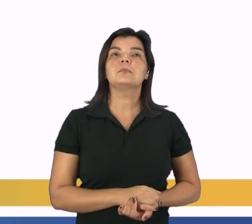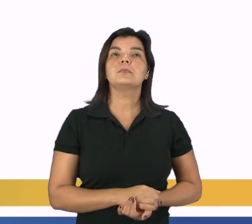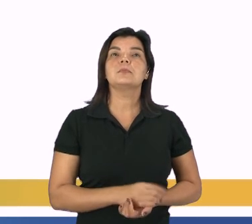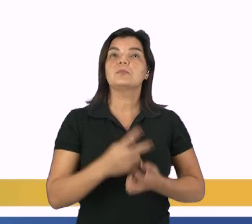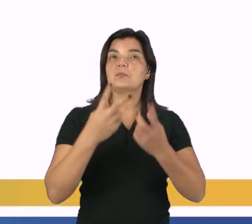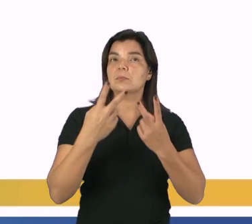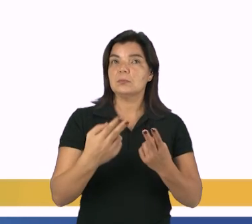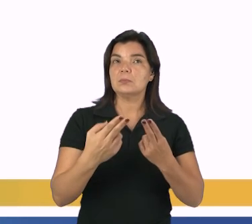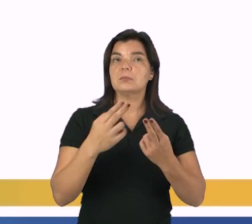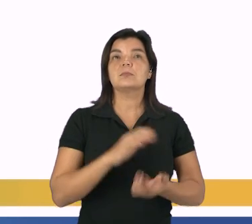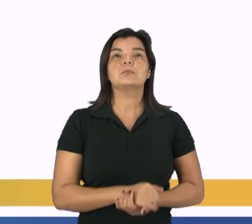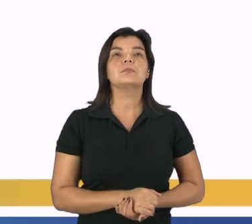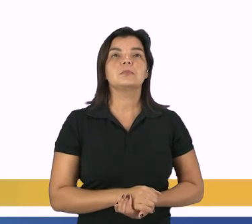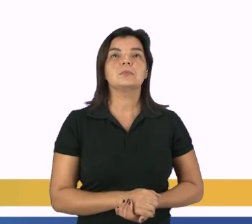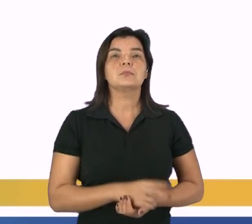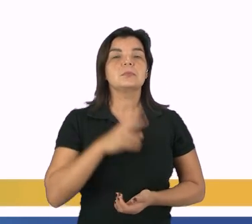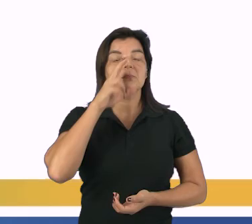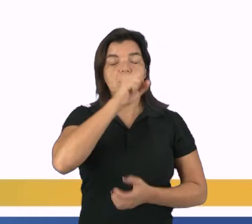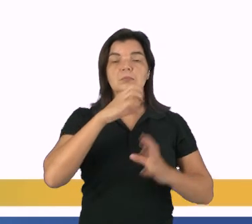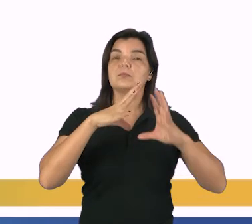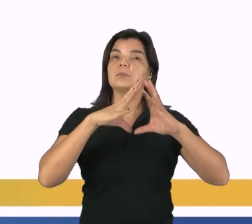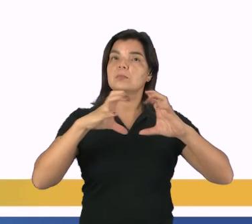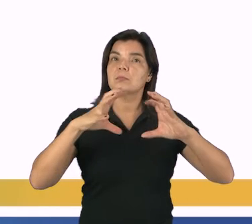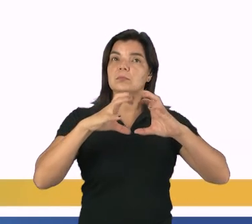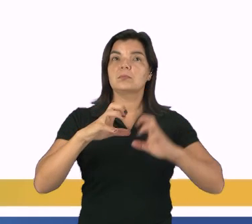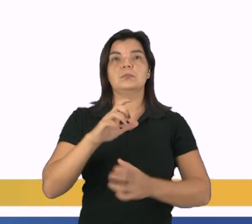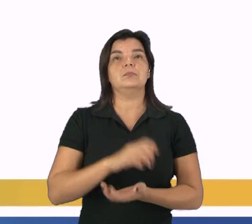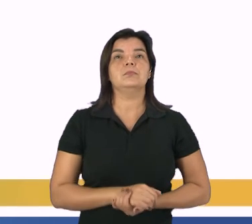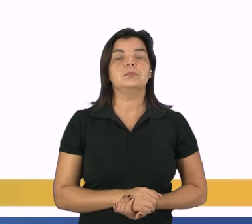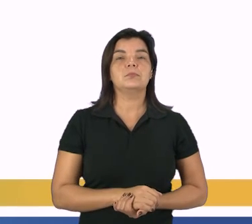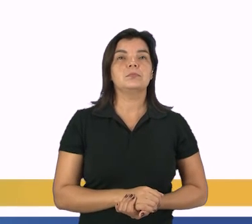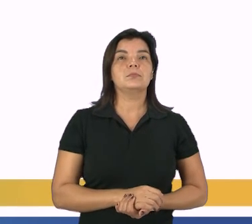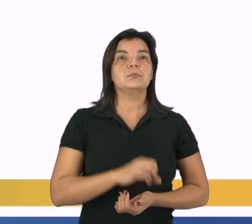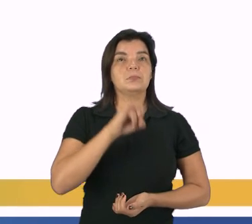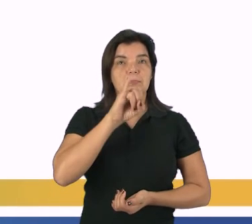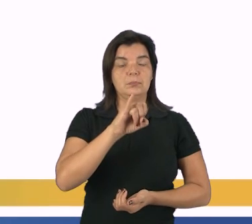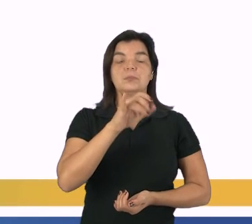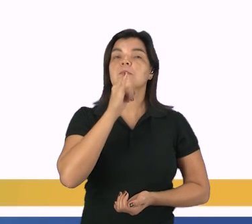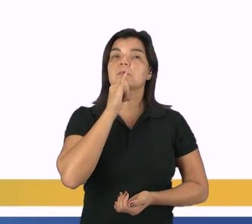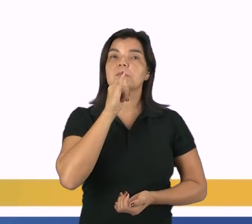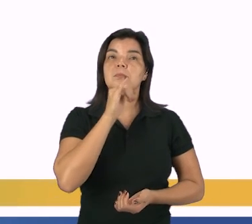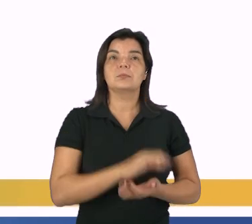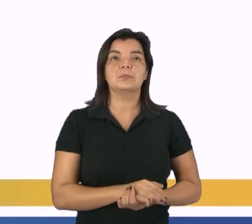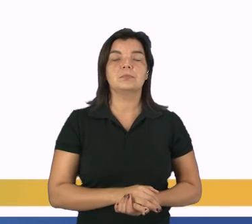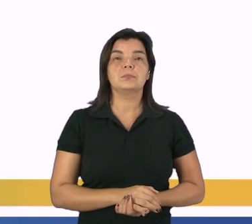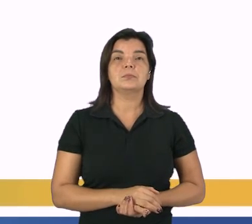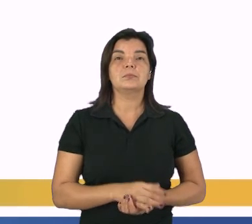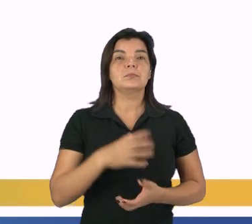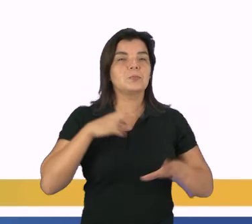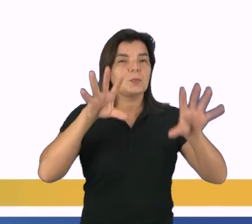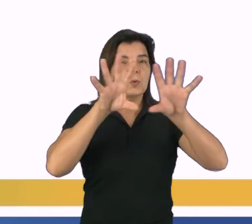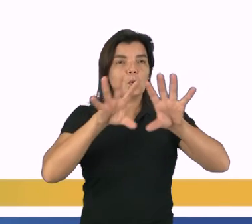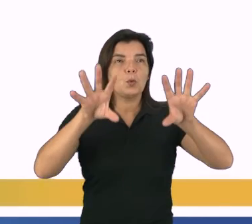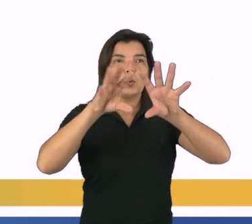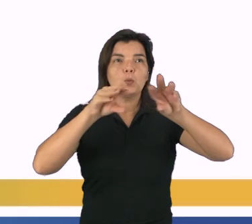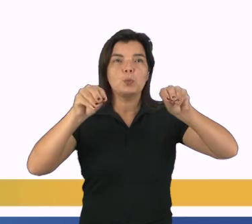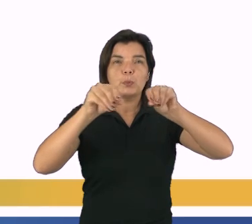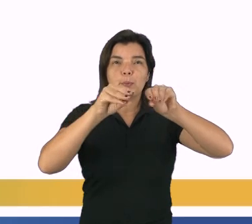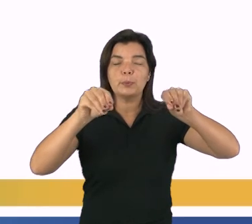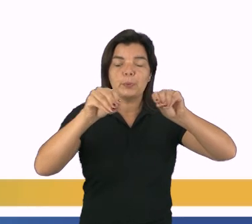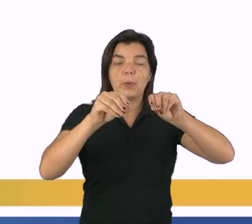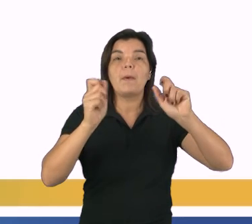maior que a força eletrostática e a poeira cairia. E, a gravidade seria menor que a força eletrostática e a poeira